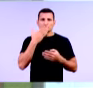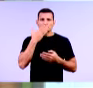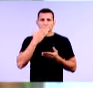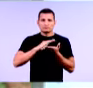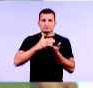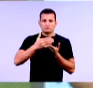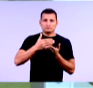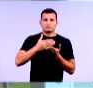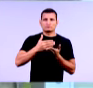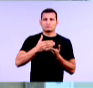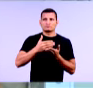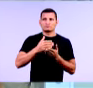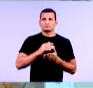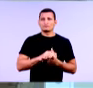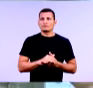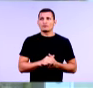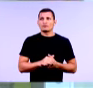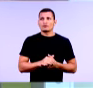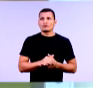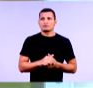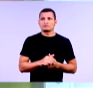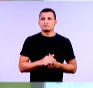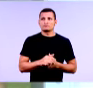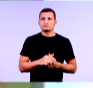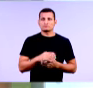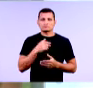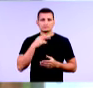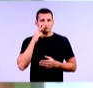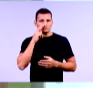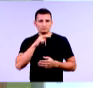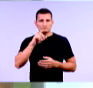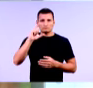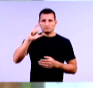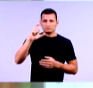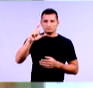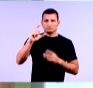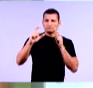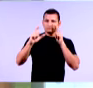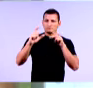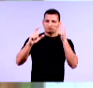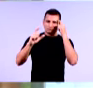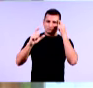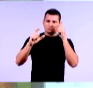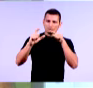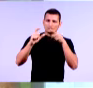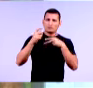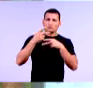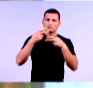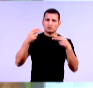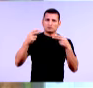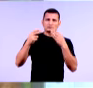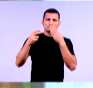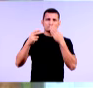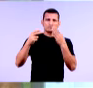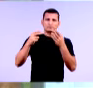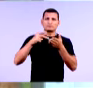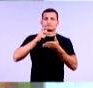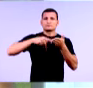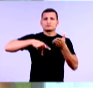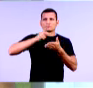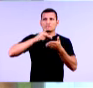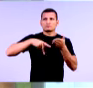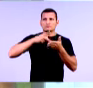notebook. Se eu olhar esse objeto, eu vou começar a pensar, esse é um objeto do tipo